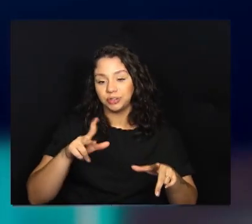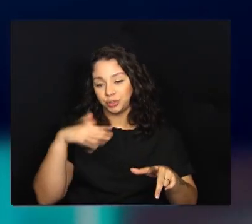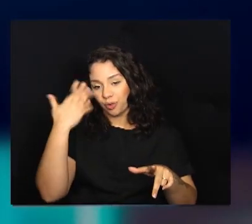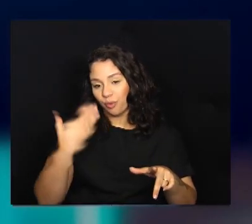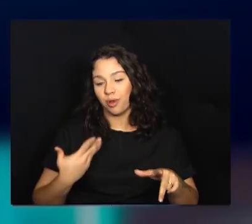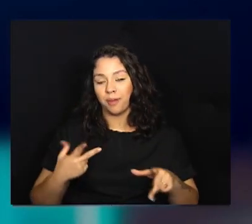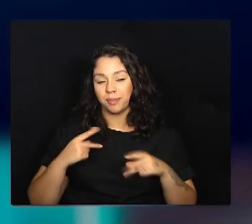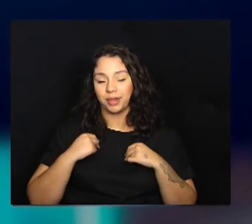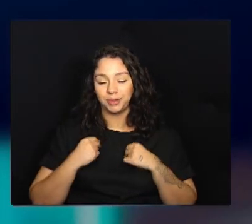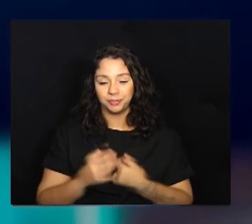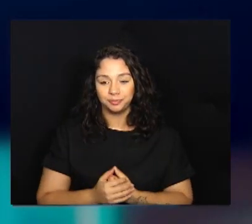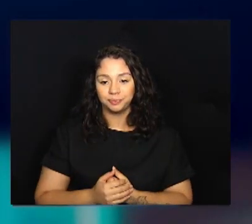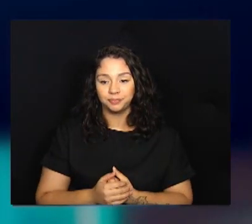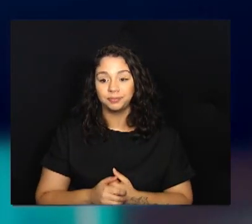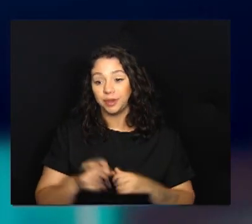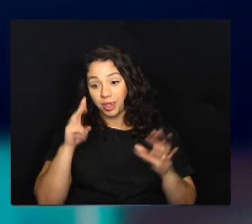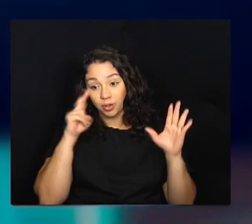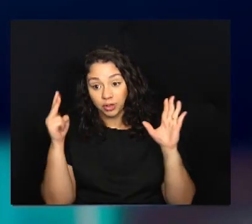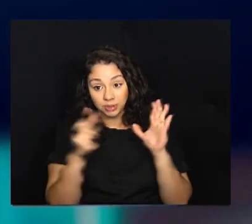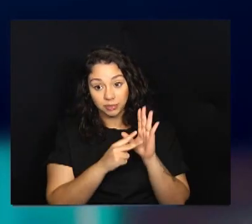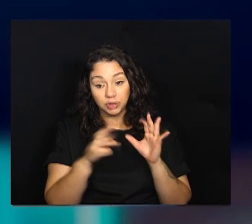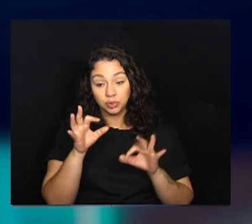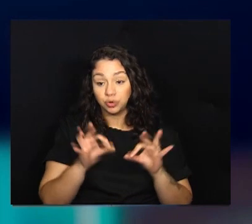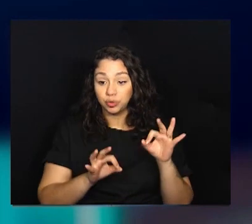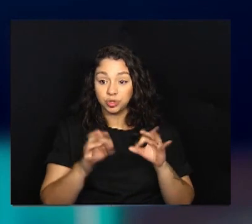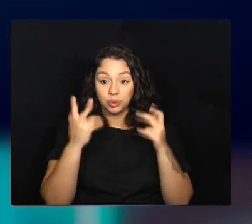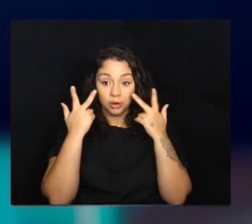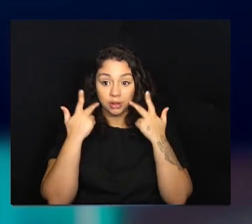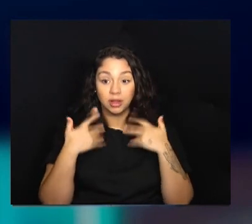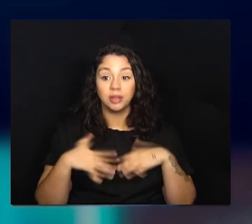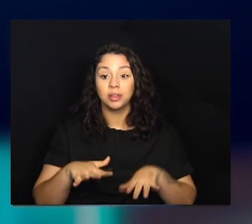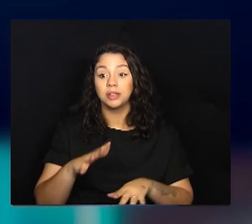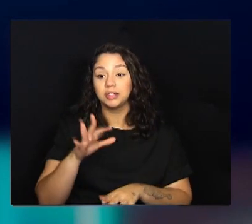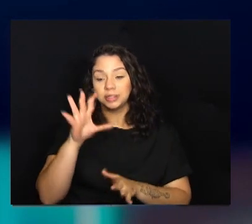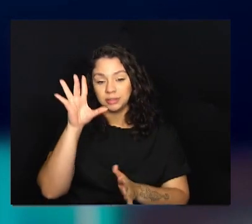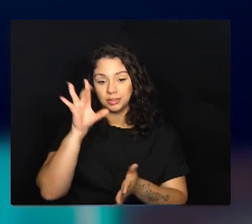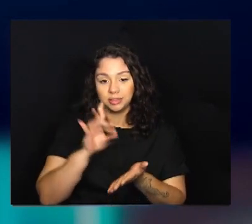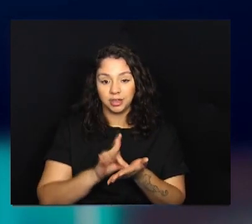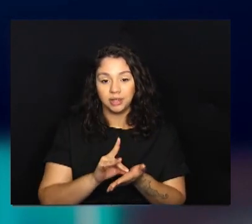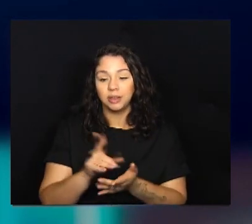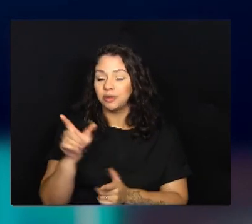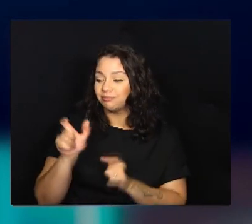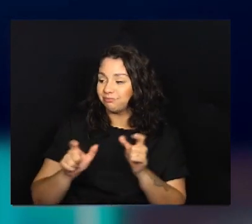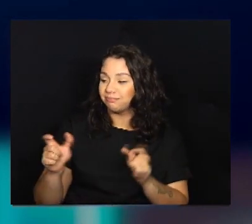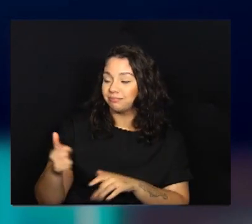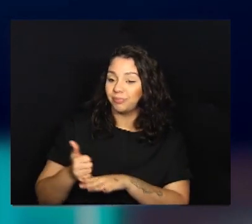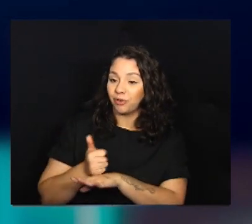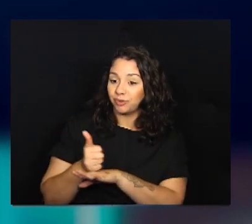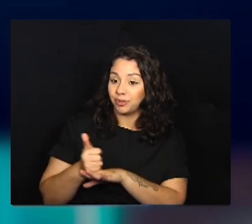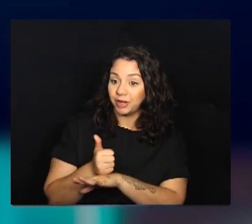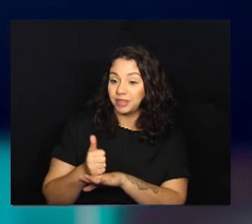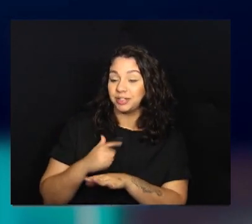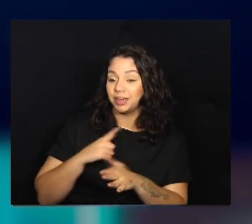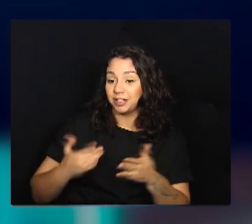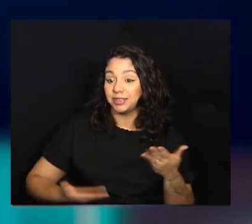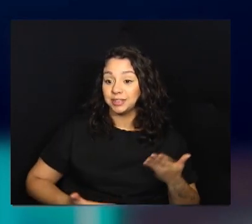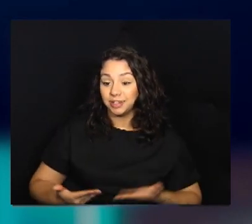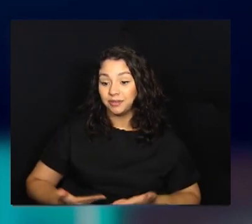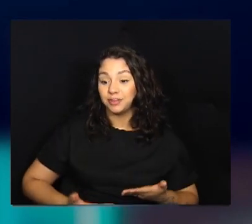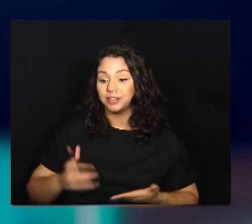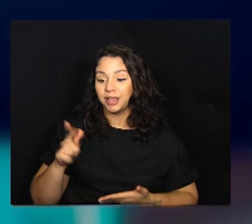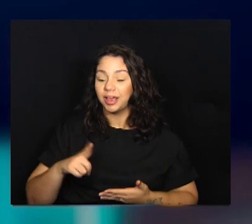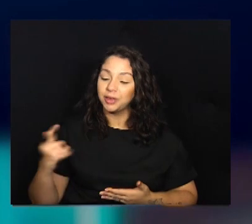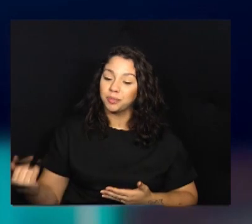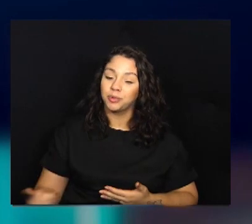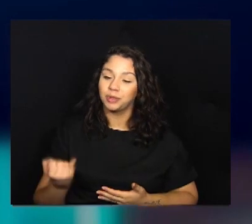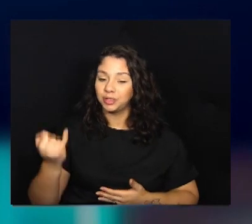um reconhecimento justo, espontâneo e sincero a esses profissionais que prestam um serviço tão relevante